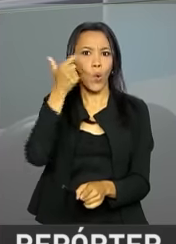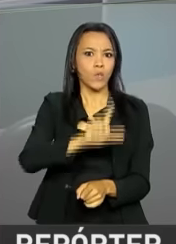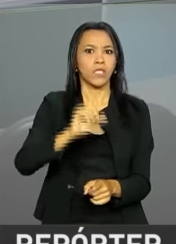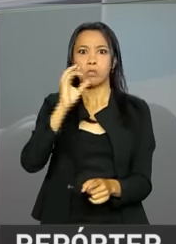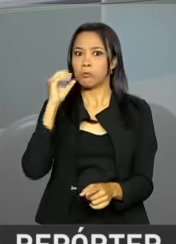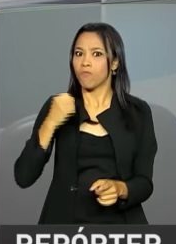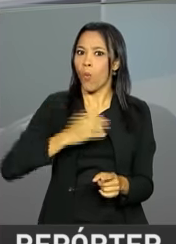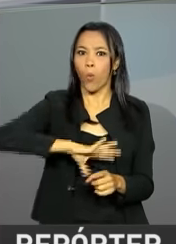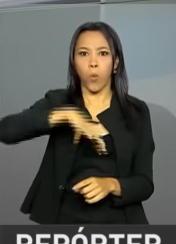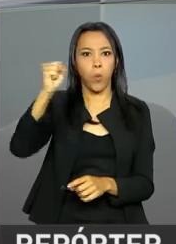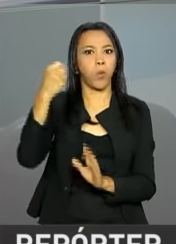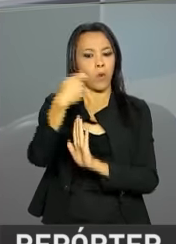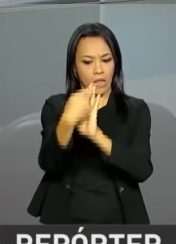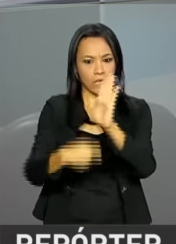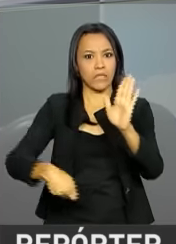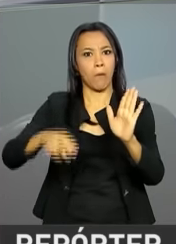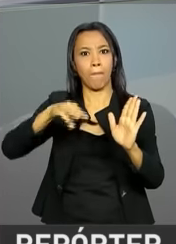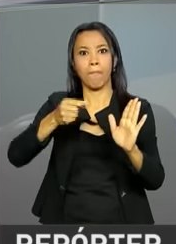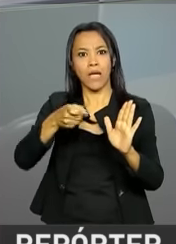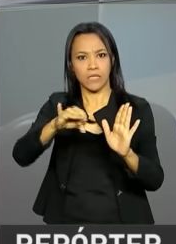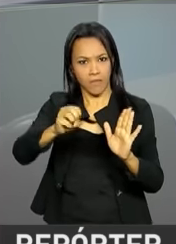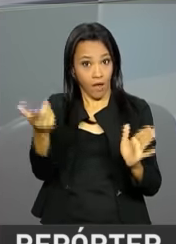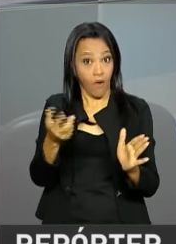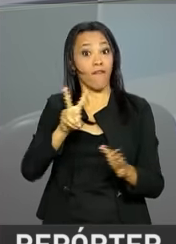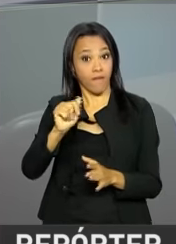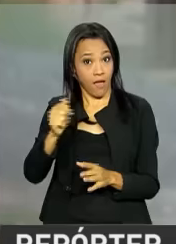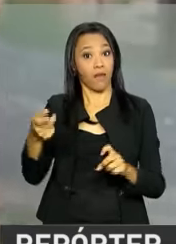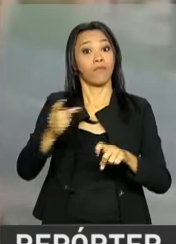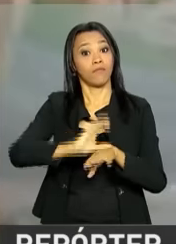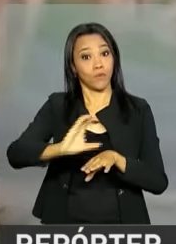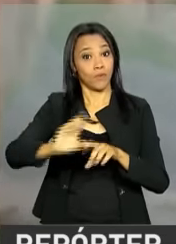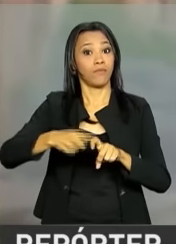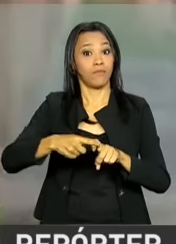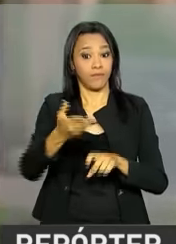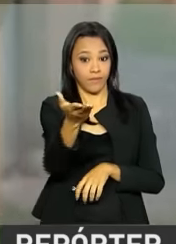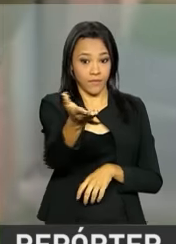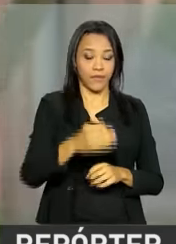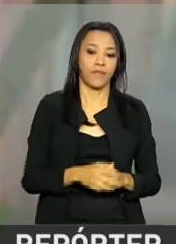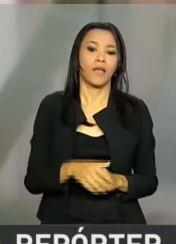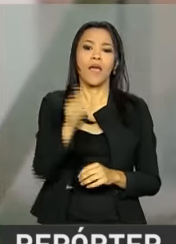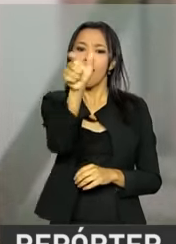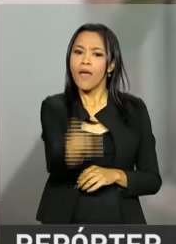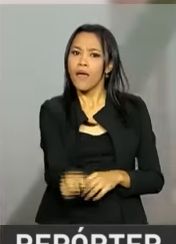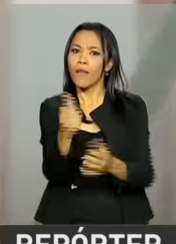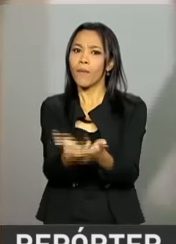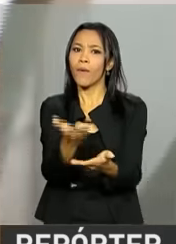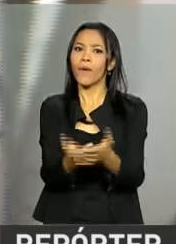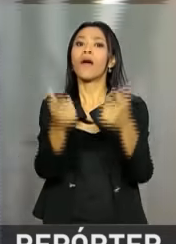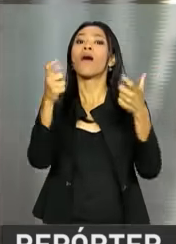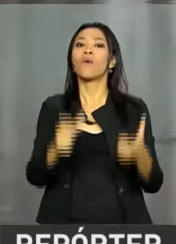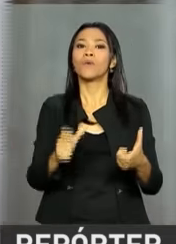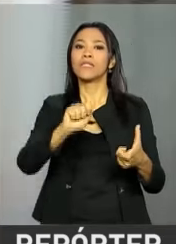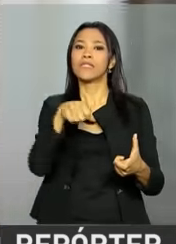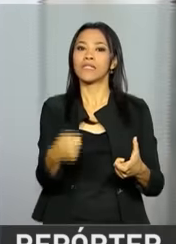redação do Enem e agora vai tentar uma vaga em medicina moradora da Periferia de Ceilândia